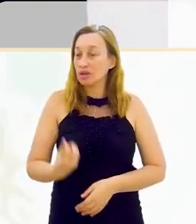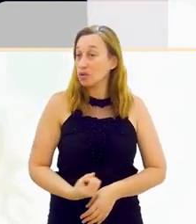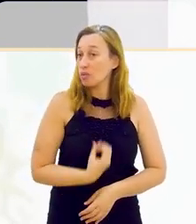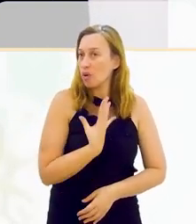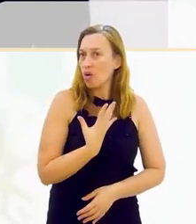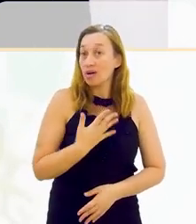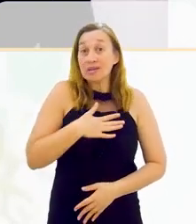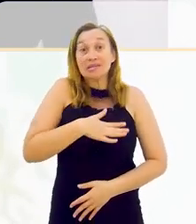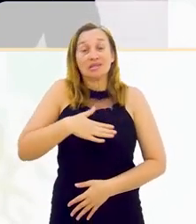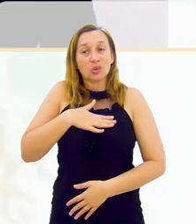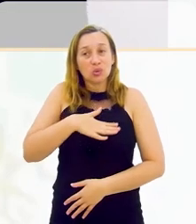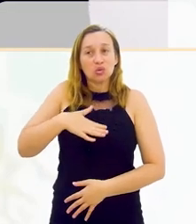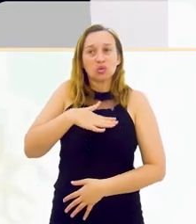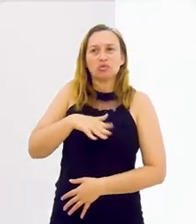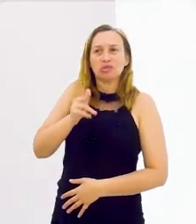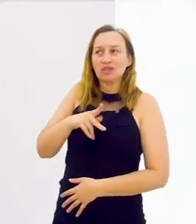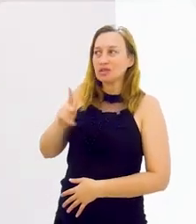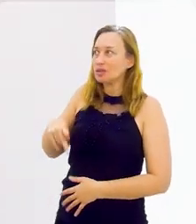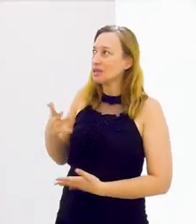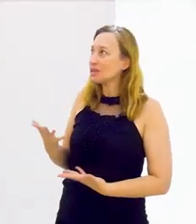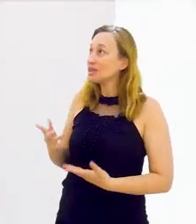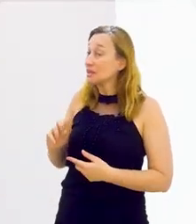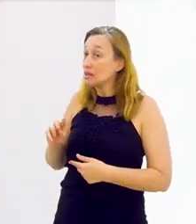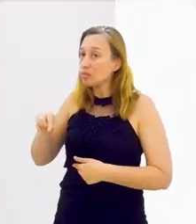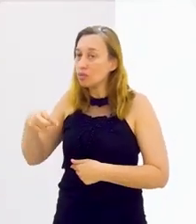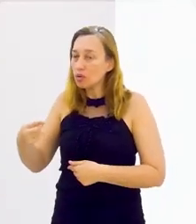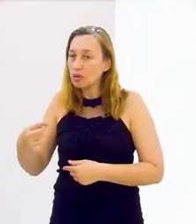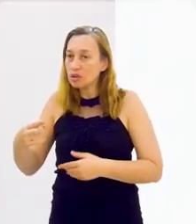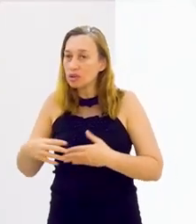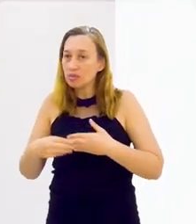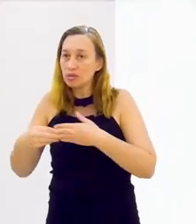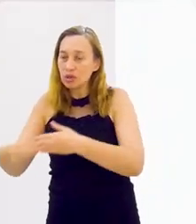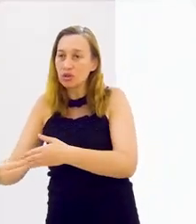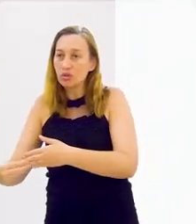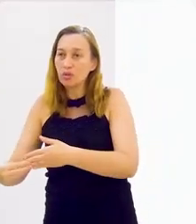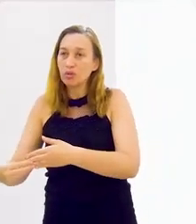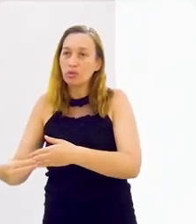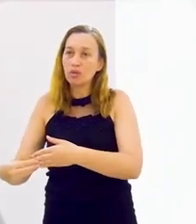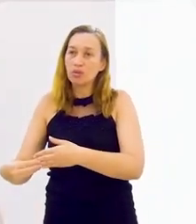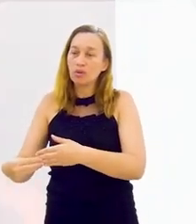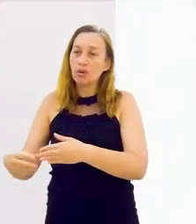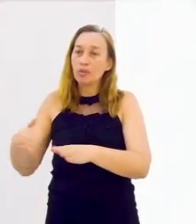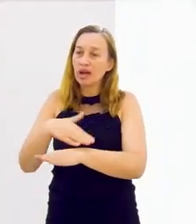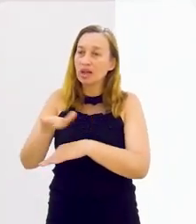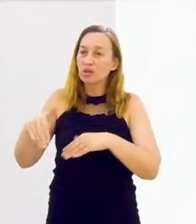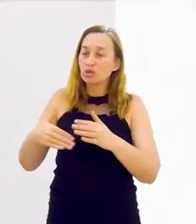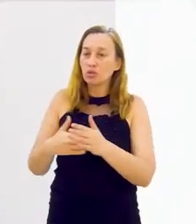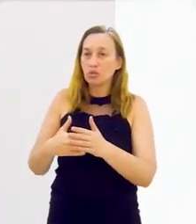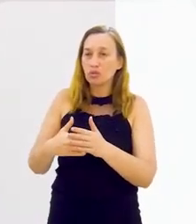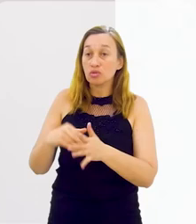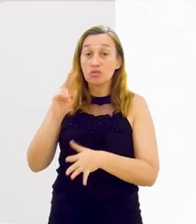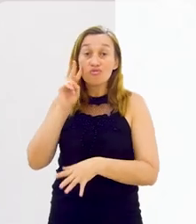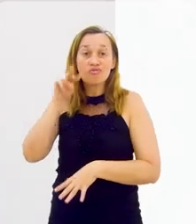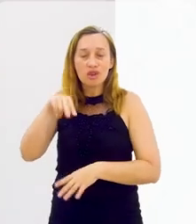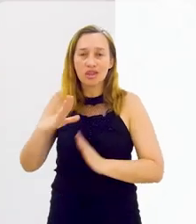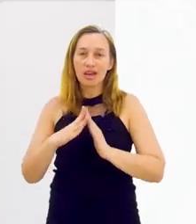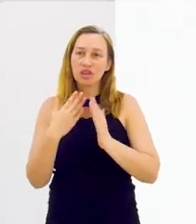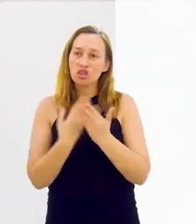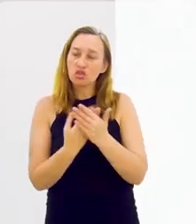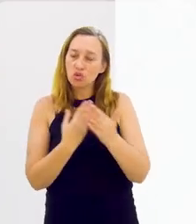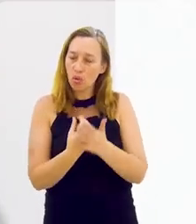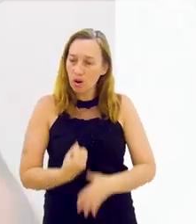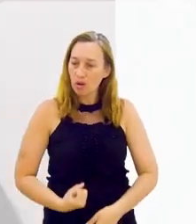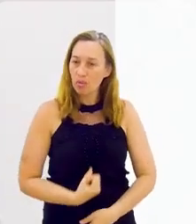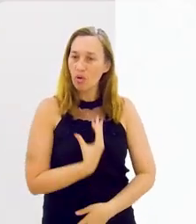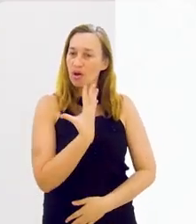poema, e depois ela gostou bastante, e depois me levou para a turma, para a escola inteira, né, para recitar